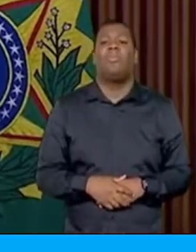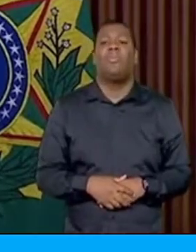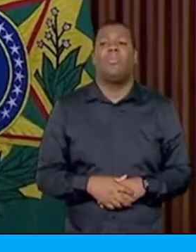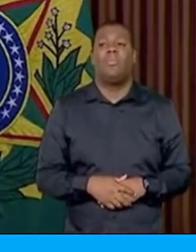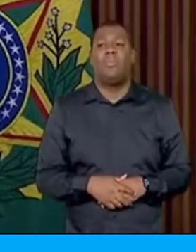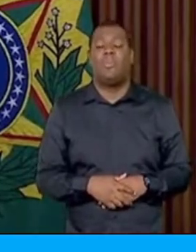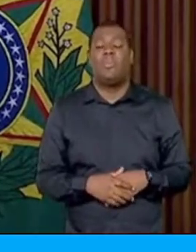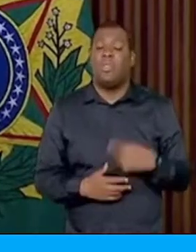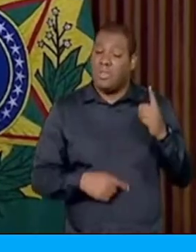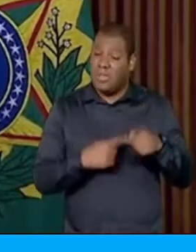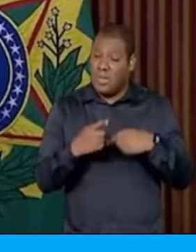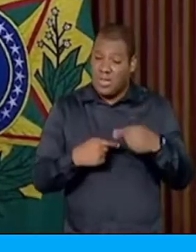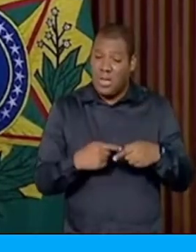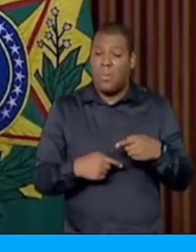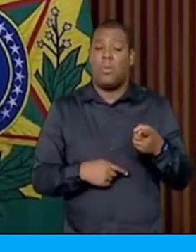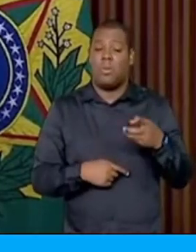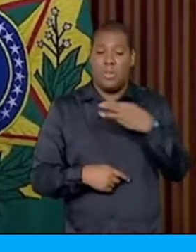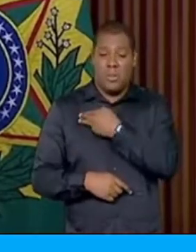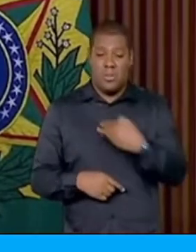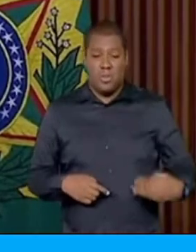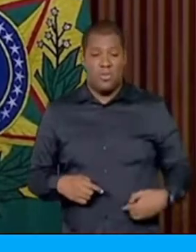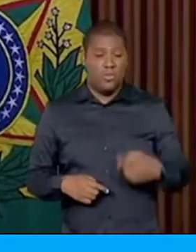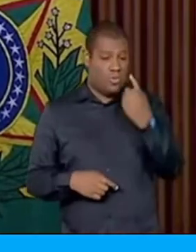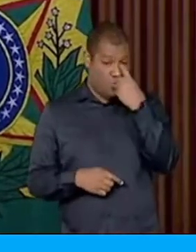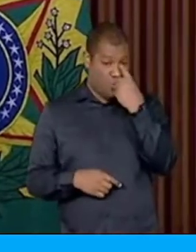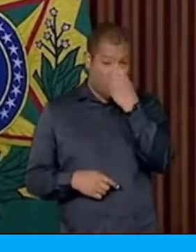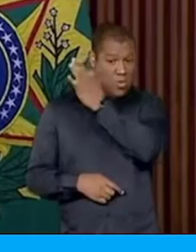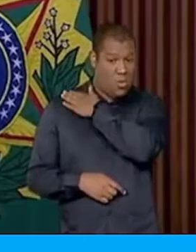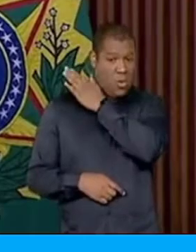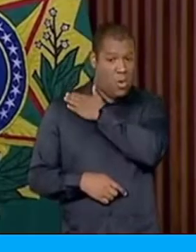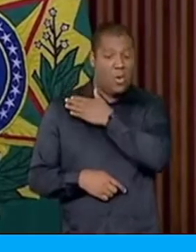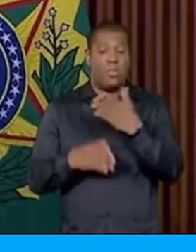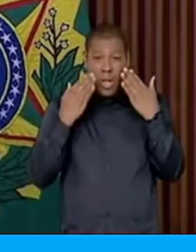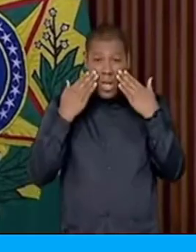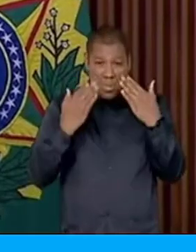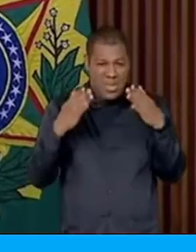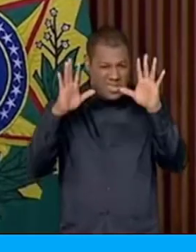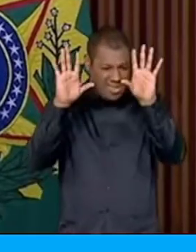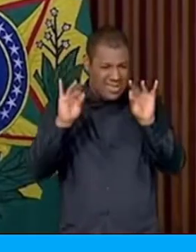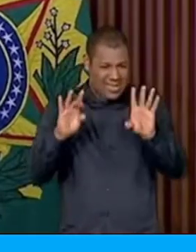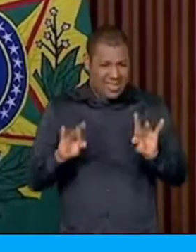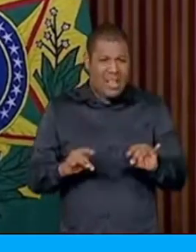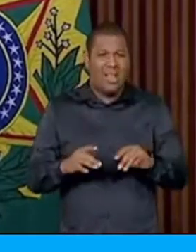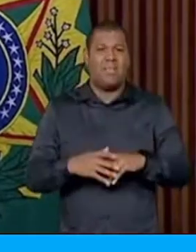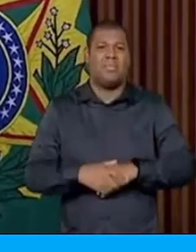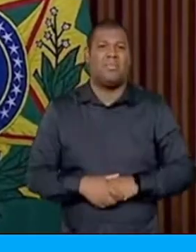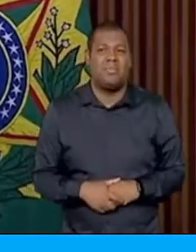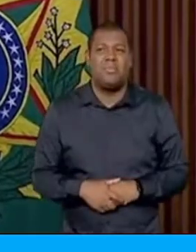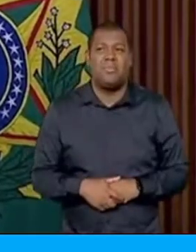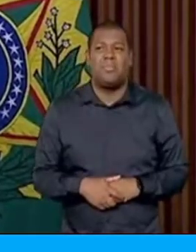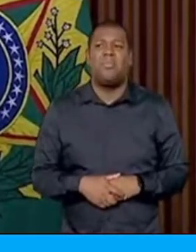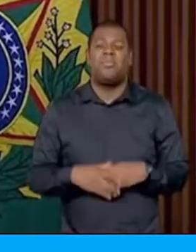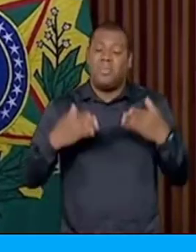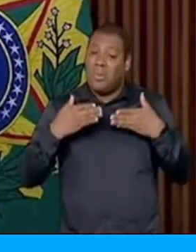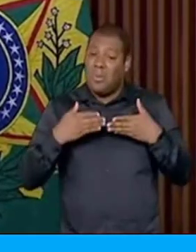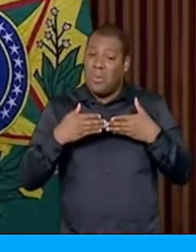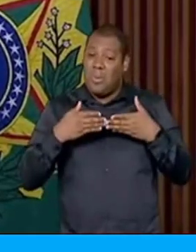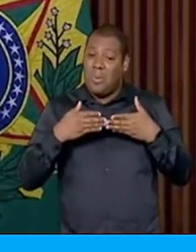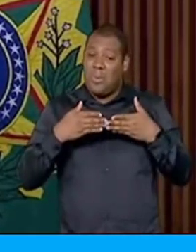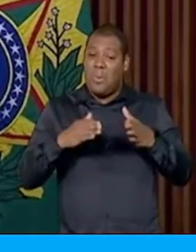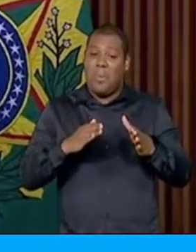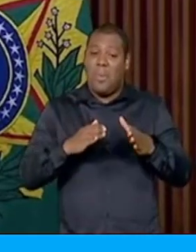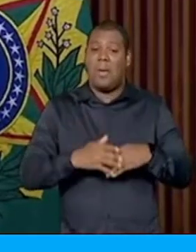Rui Costa vai apresentar para vocês. Isso tudo que nós fizemos é apenas o início, mas isso não